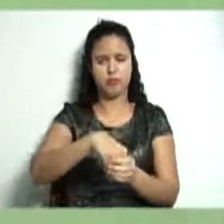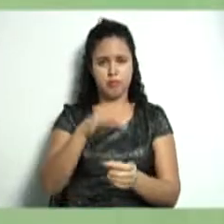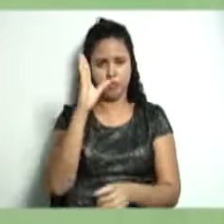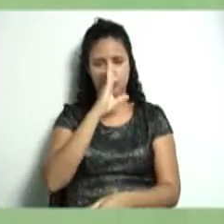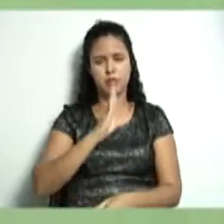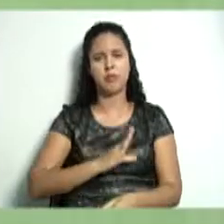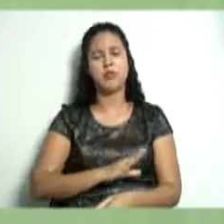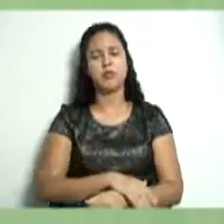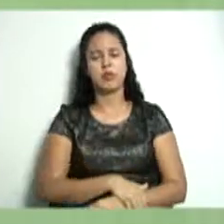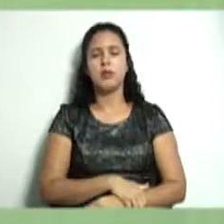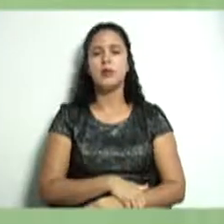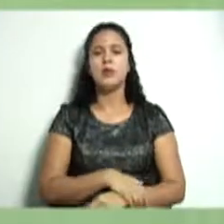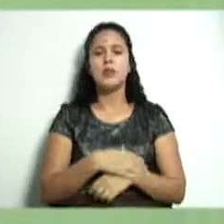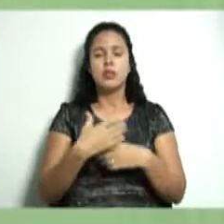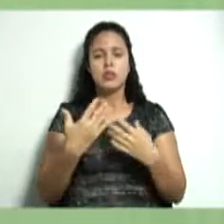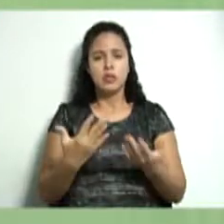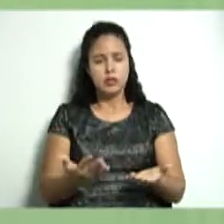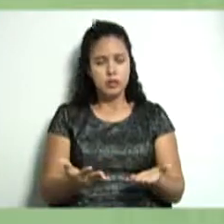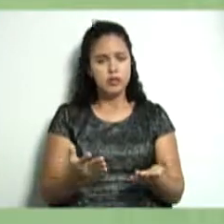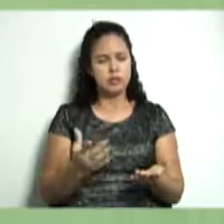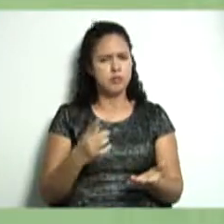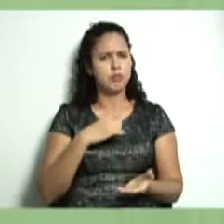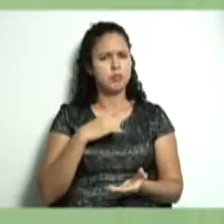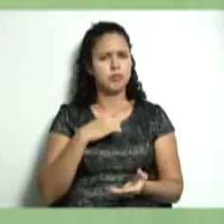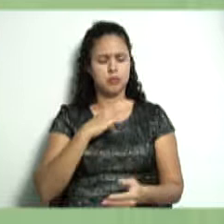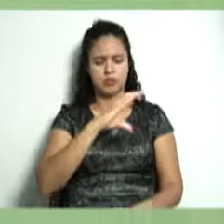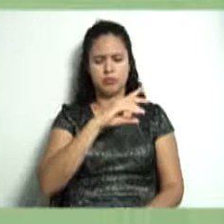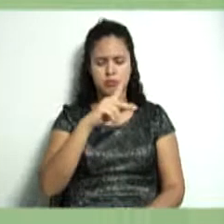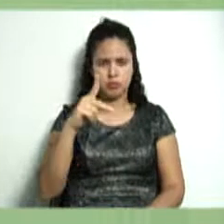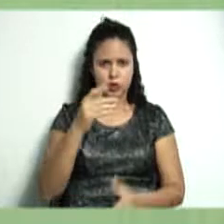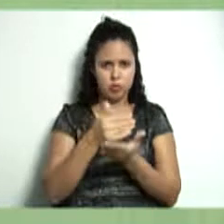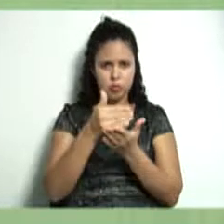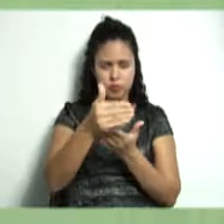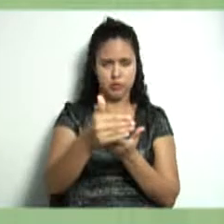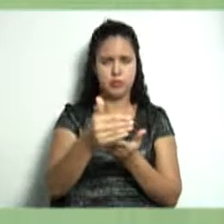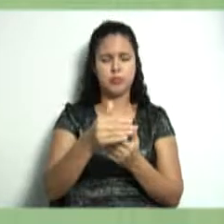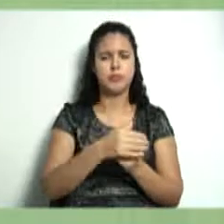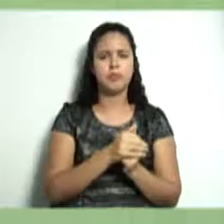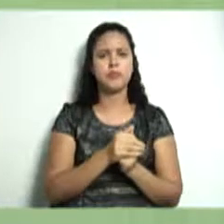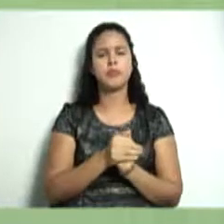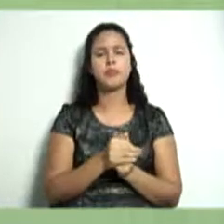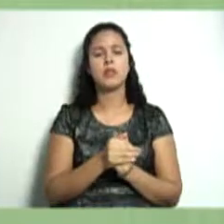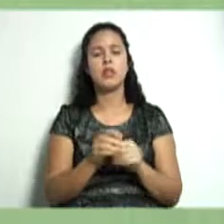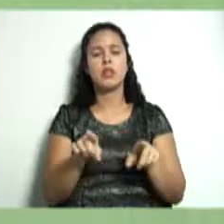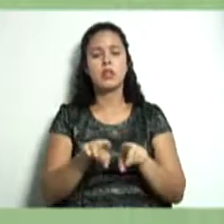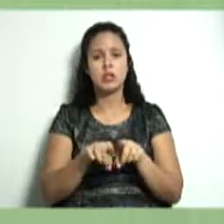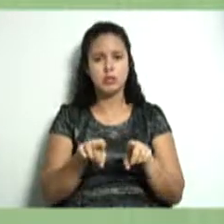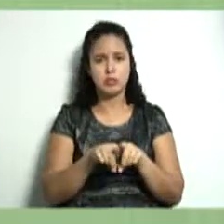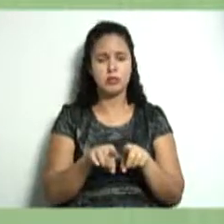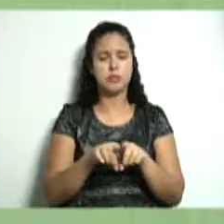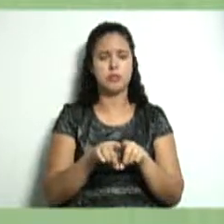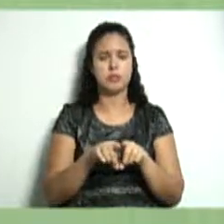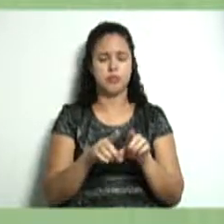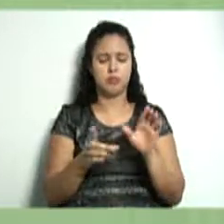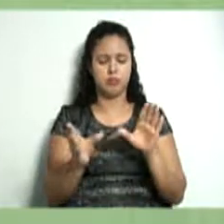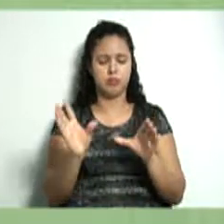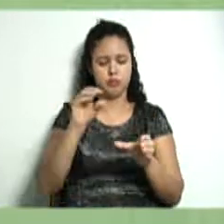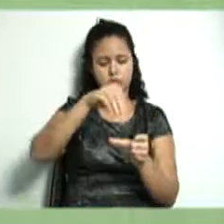gente considera aí o cooperativismo. Dentro ainda de aspectos legais e